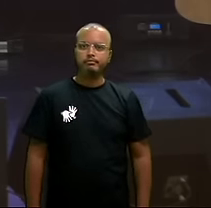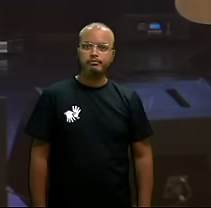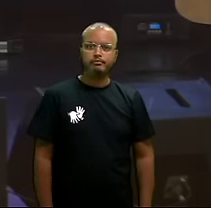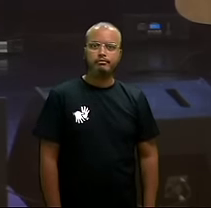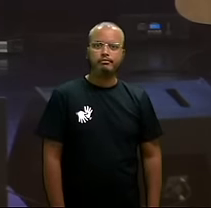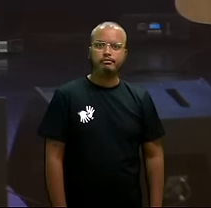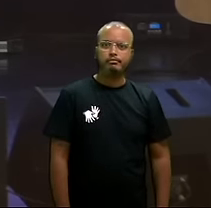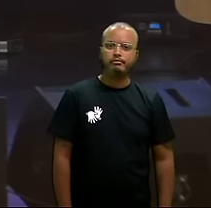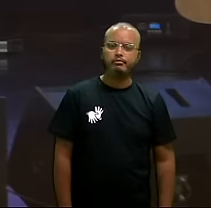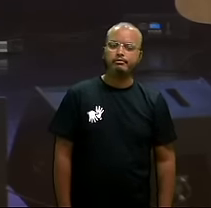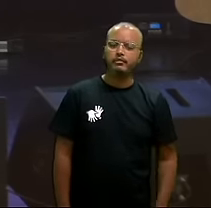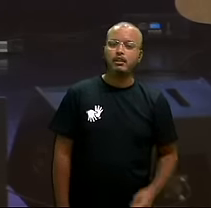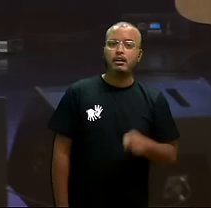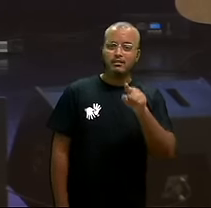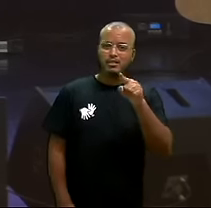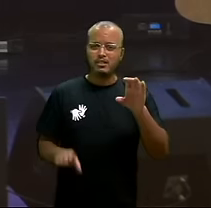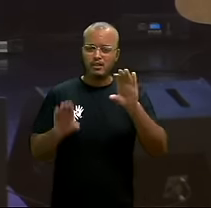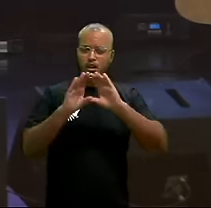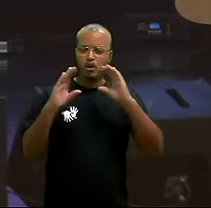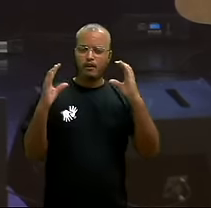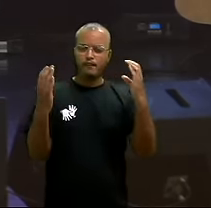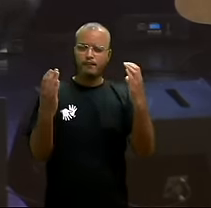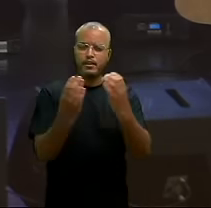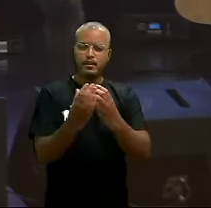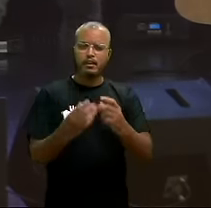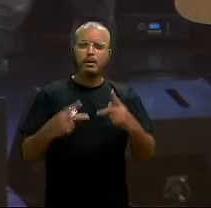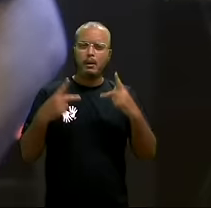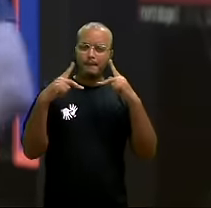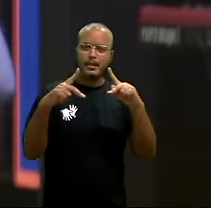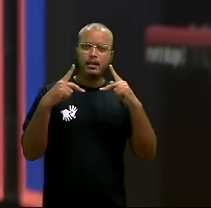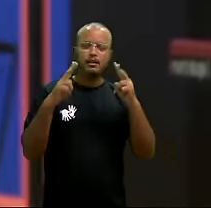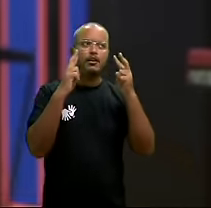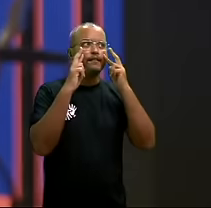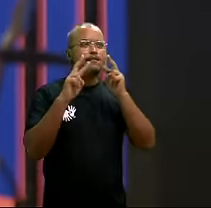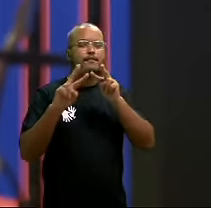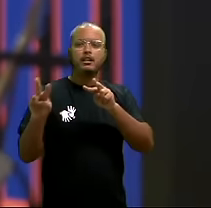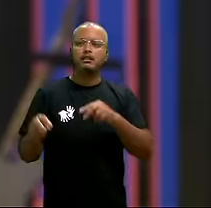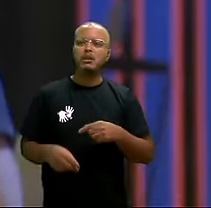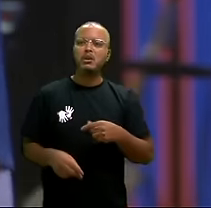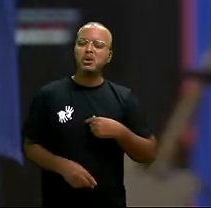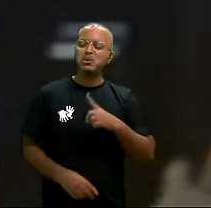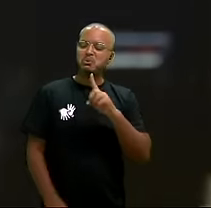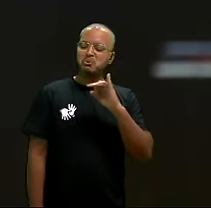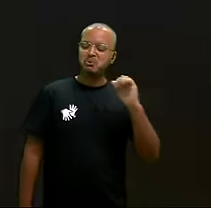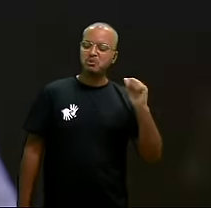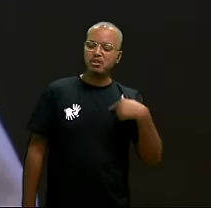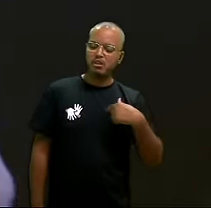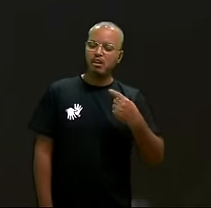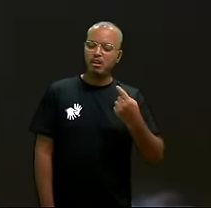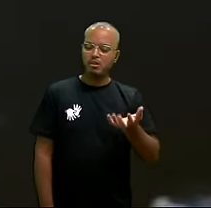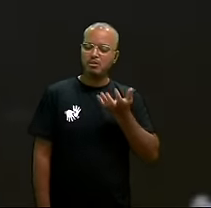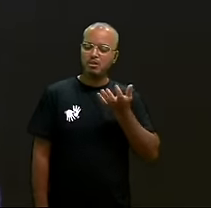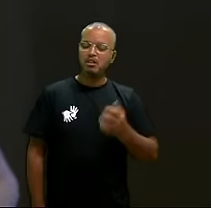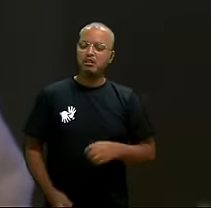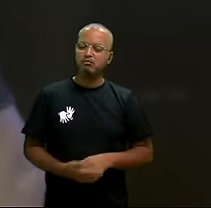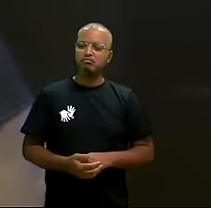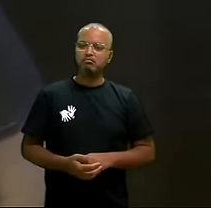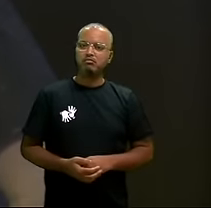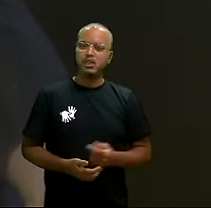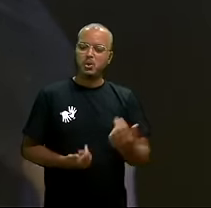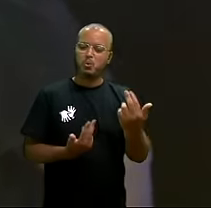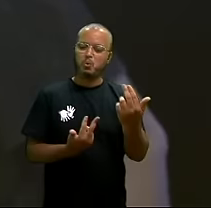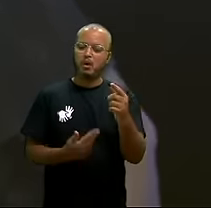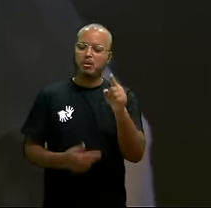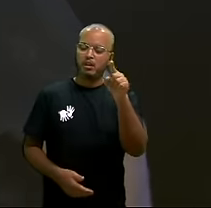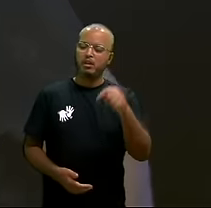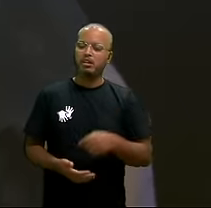todo arrepiado. Meu Deus, vendo aqueles homens e aquelas mulheres sendo usadas por Deus. Meu Deus do céu, ai, um dia eu quero ser usado assim. Só estou esperando quando eu tiver uns 68